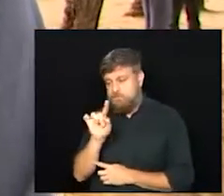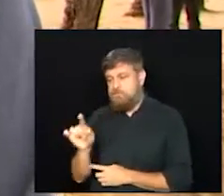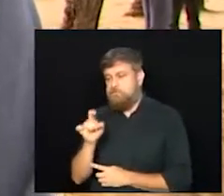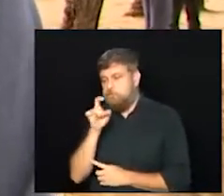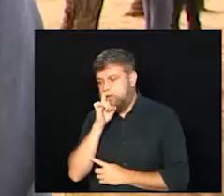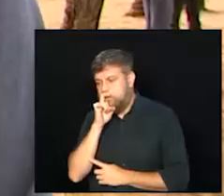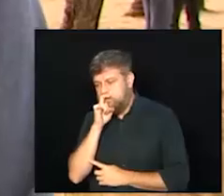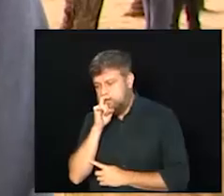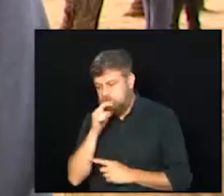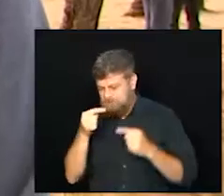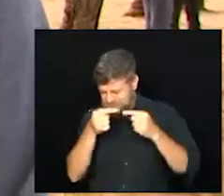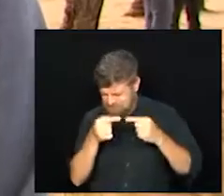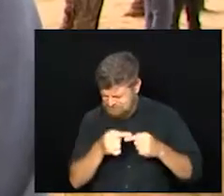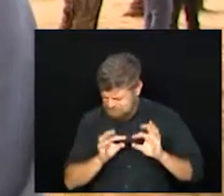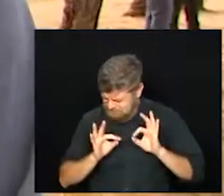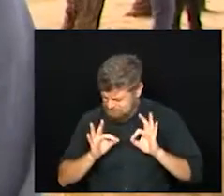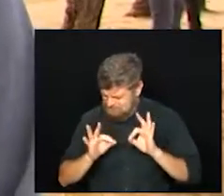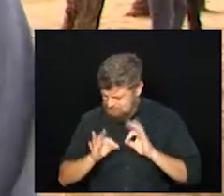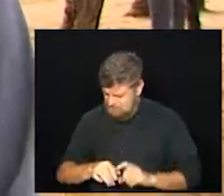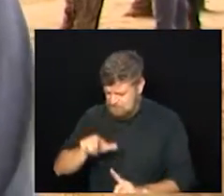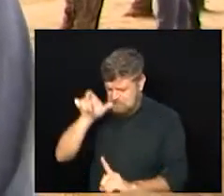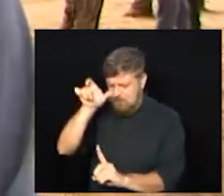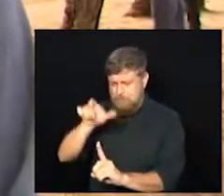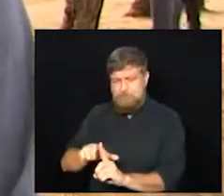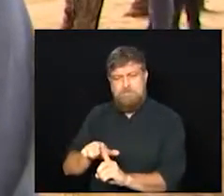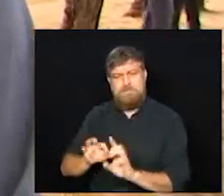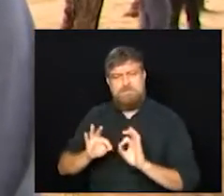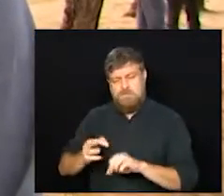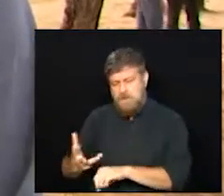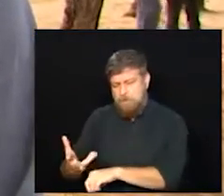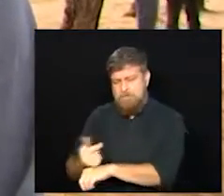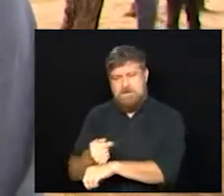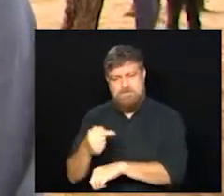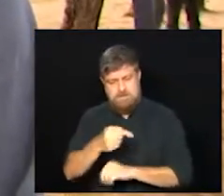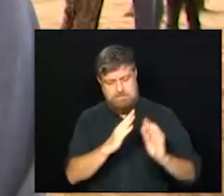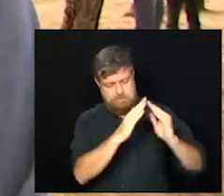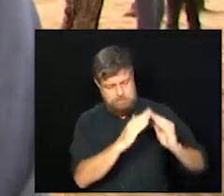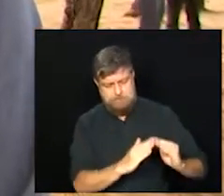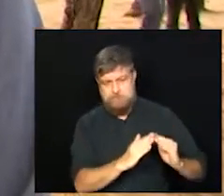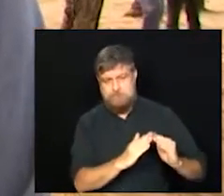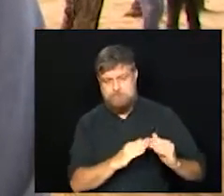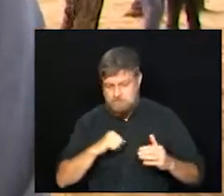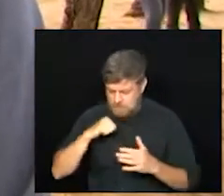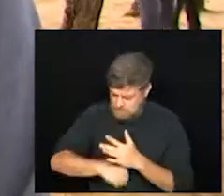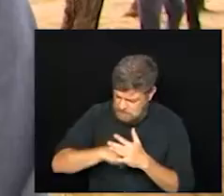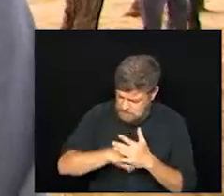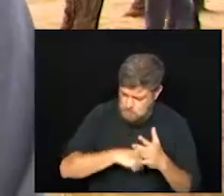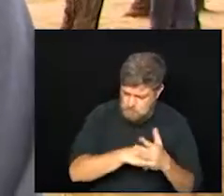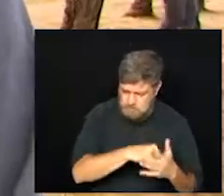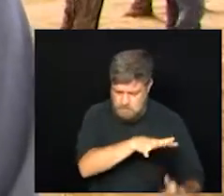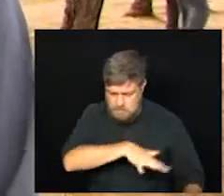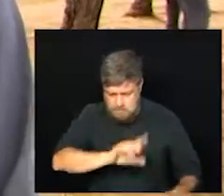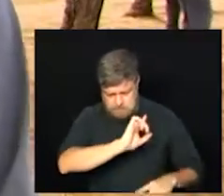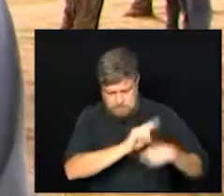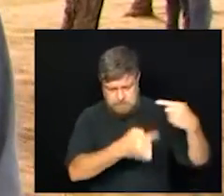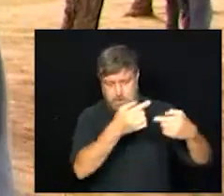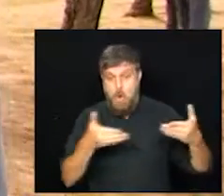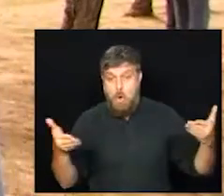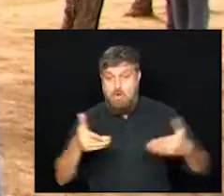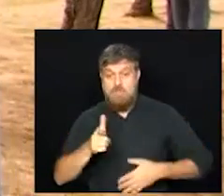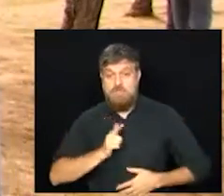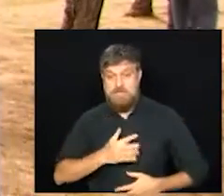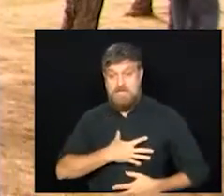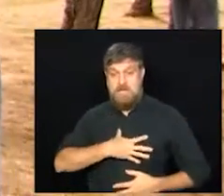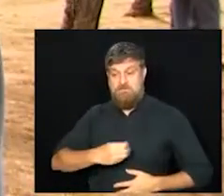uma justa homenagem, uma pessoa maravilhosa que pertenceu a essa região, que lutou muito e hoje tem o orgulho de ver o seu